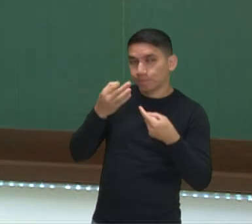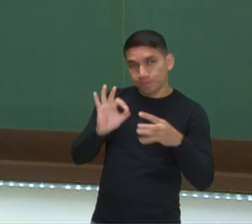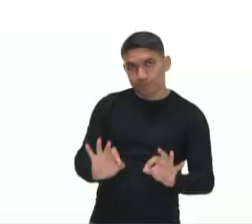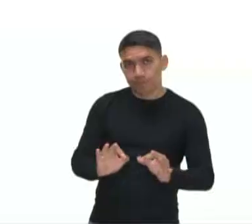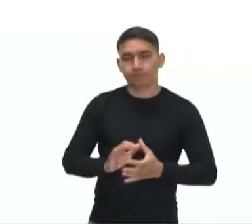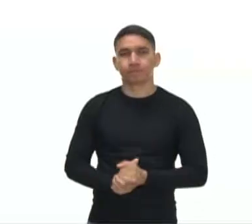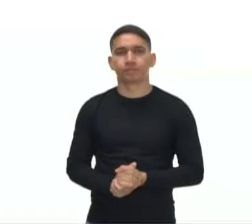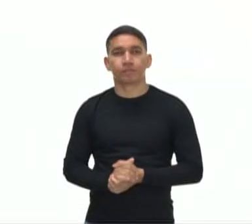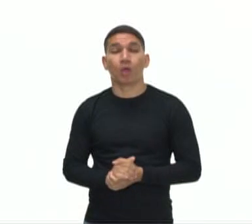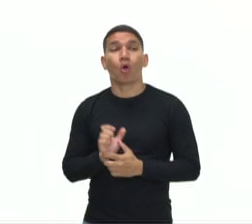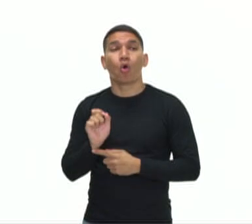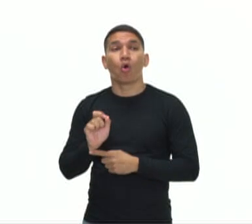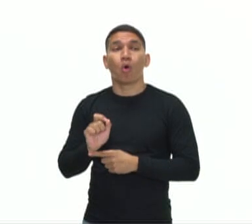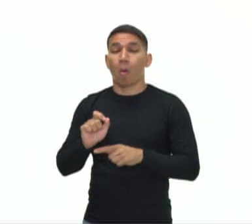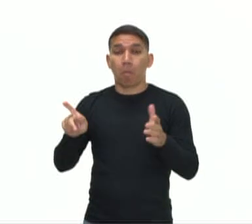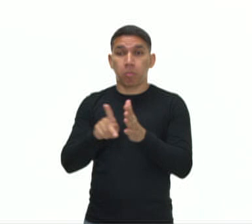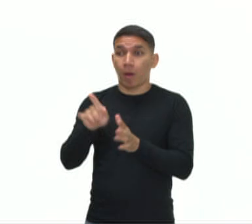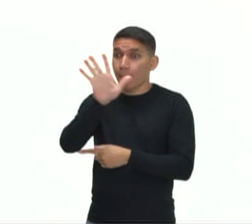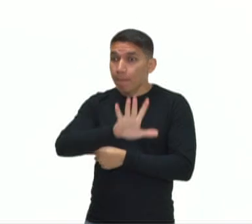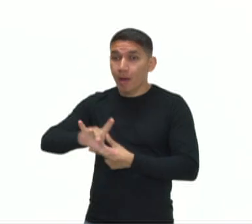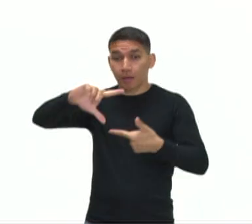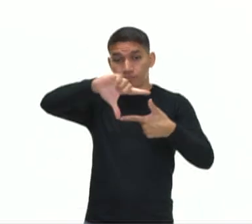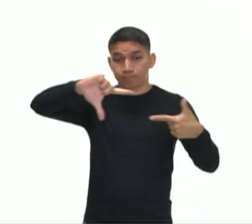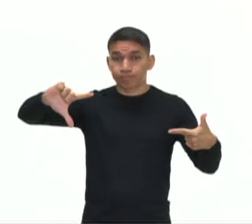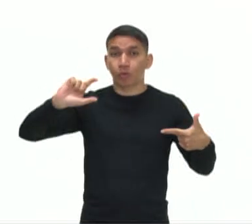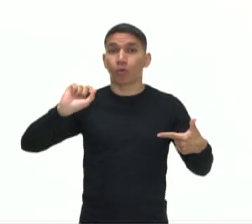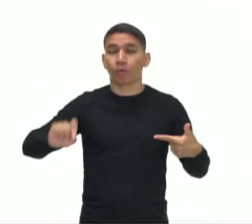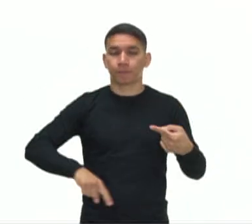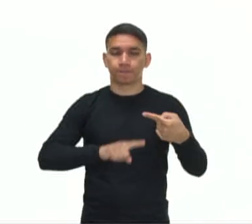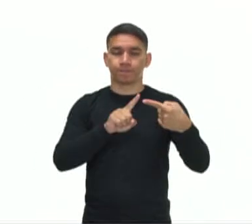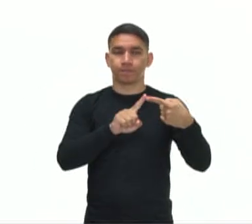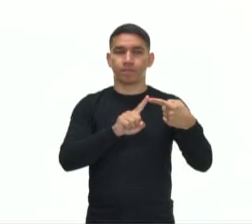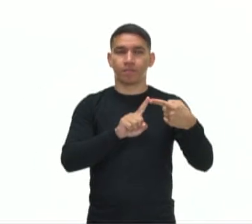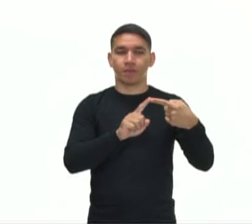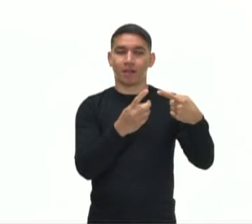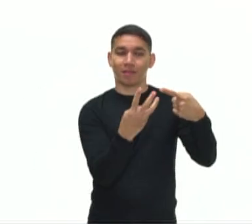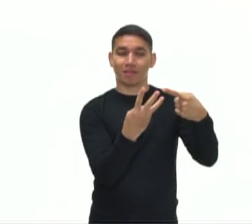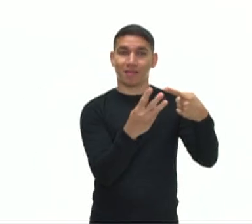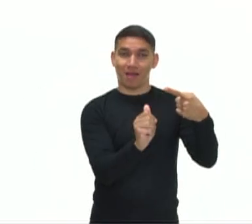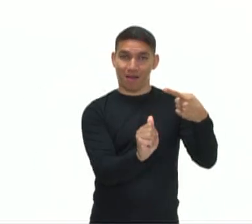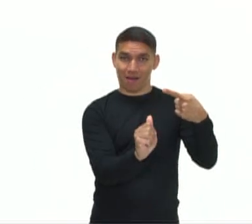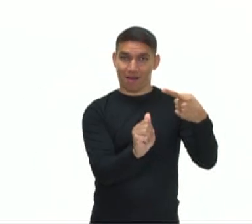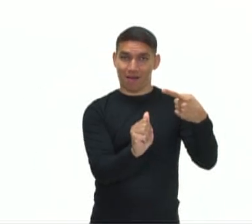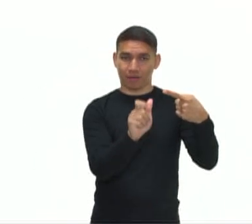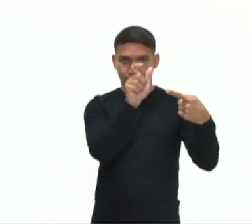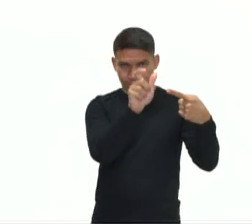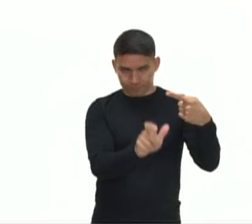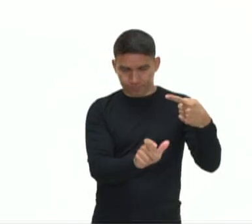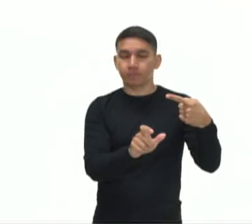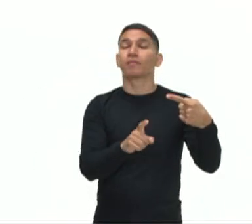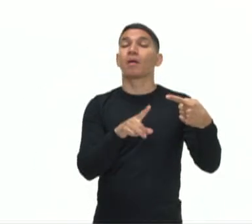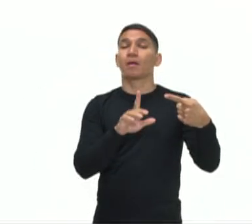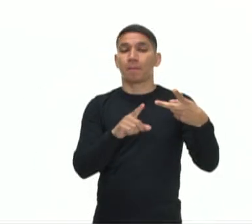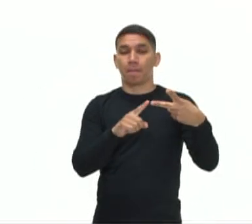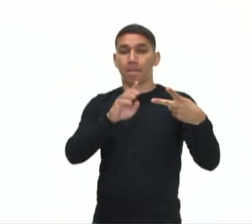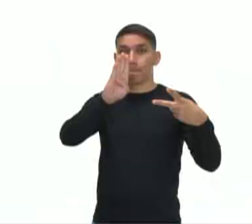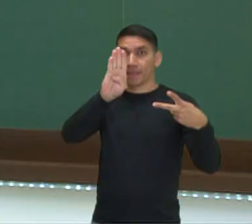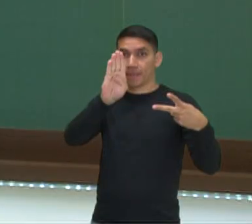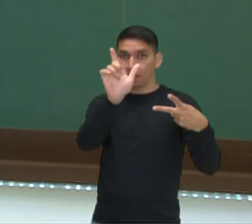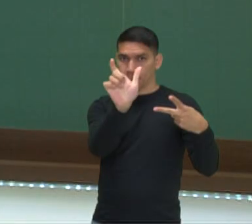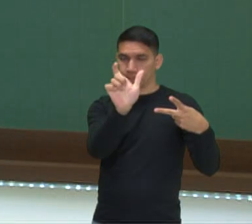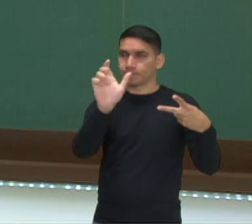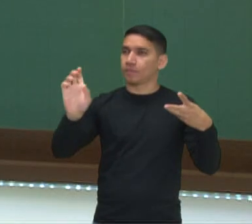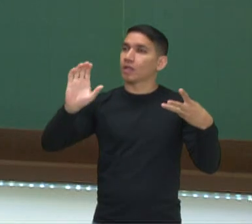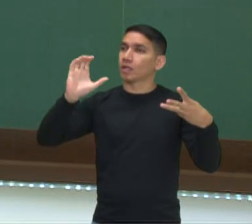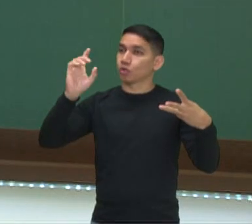figura inteira é um retângulo cujas dimensões são 3A e B mais 2C mais 5D,